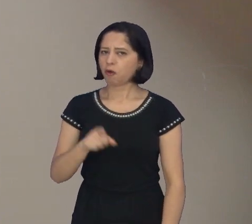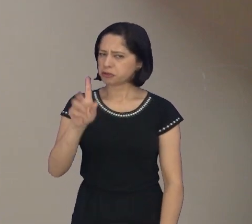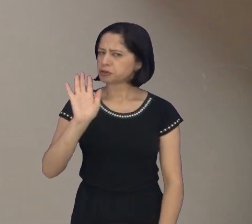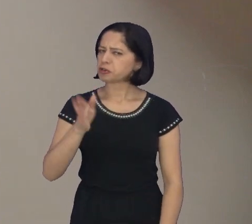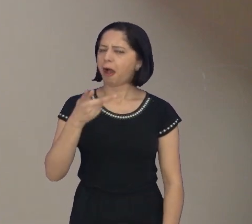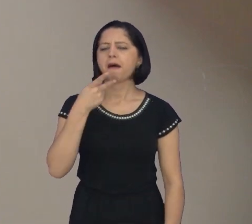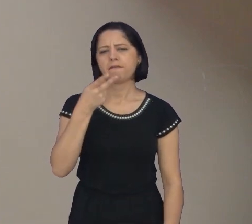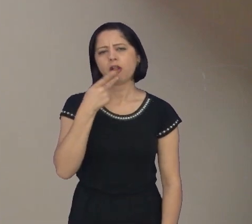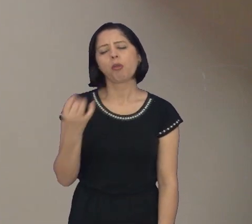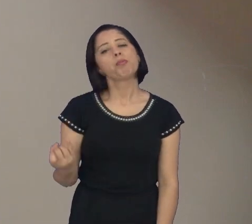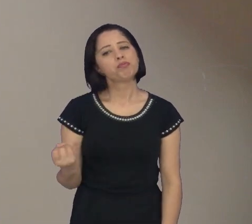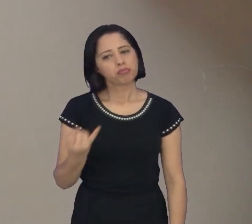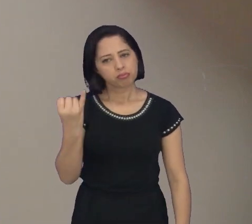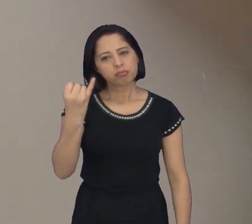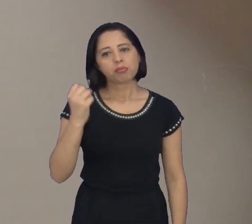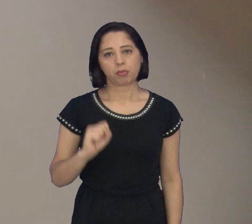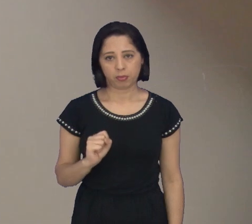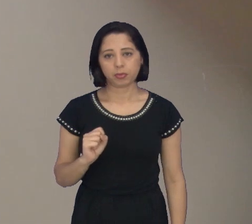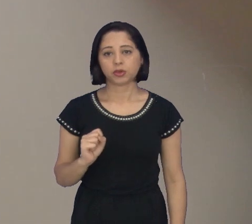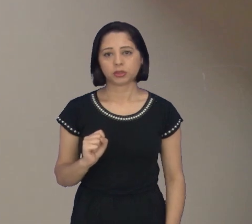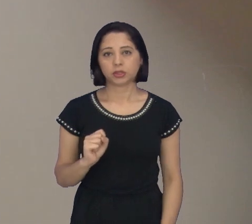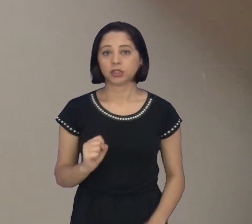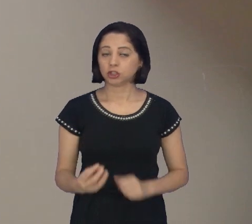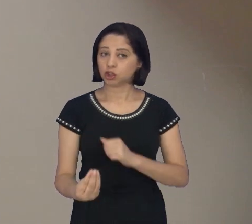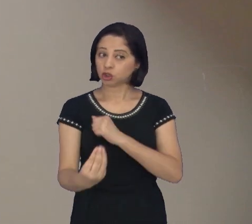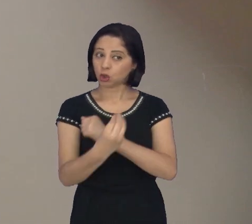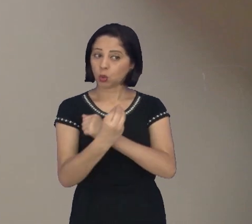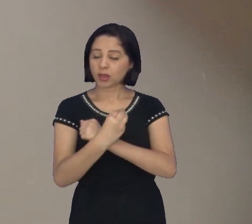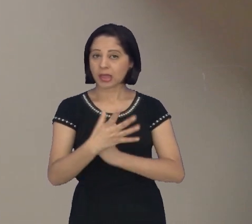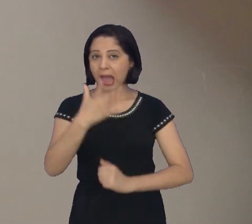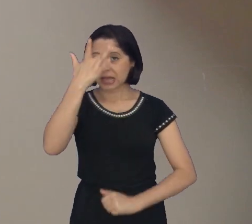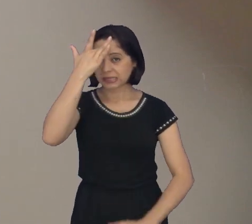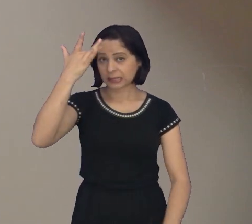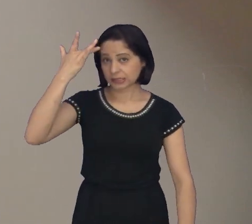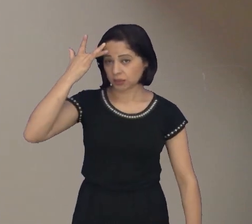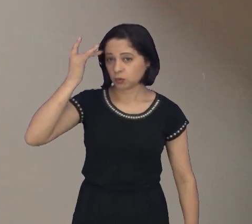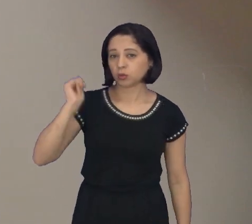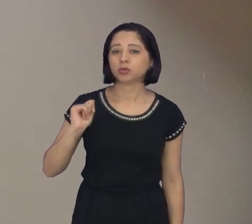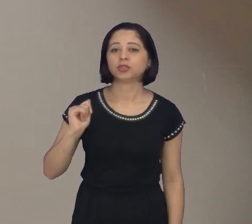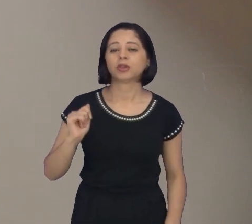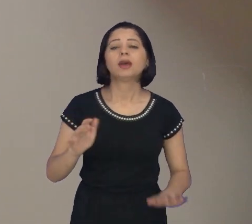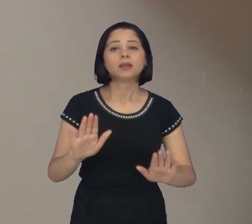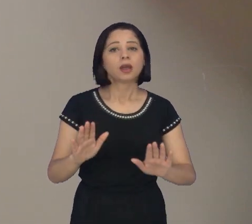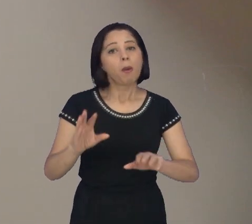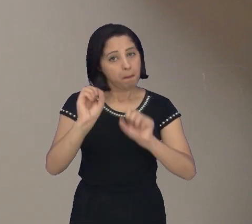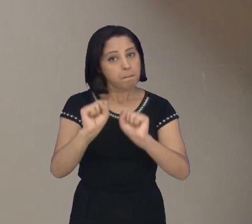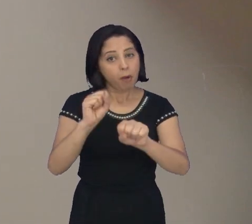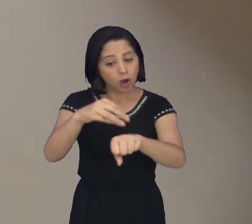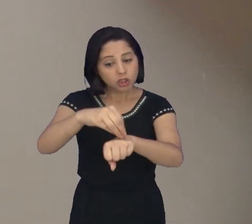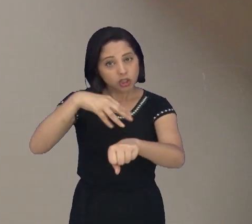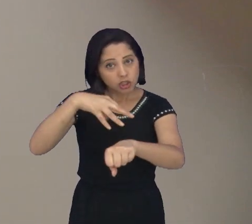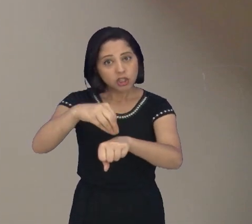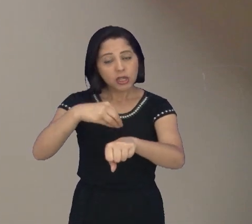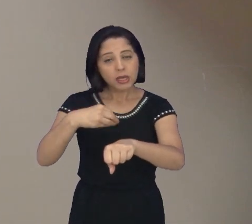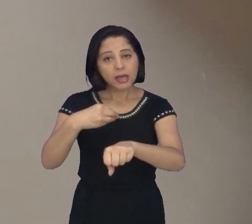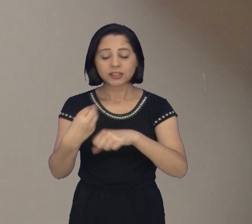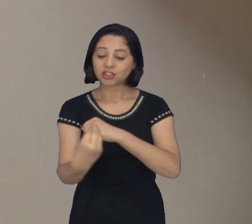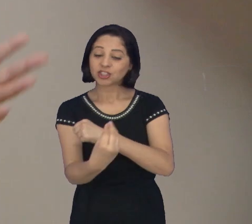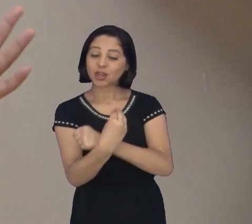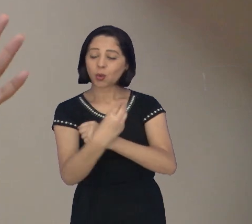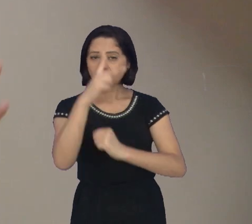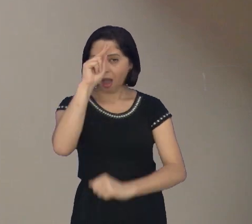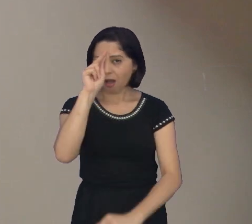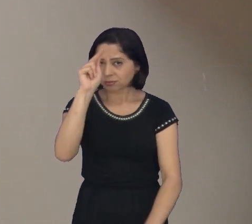para melhorar, né, a nossa saúde emocional e mental. Então, algumas dicas rápidas de autocuidado que a gente